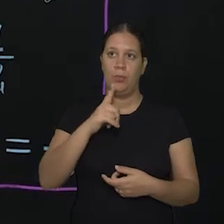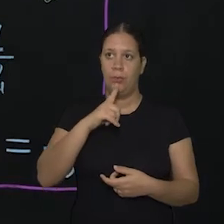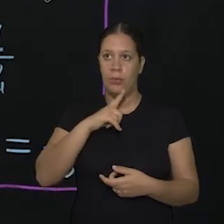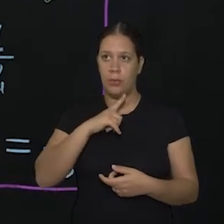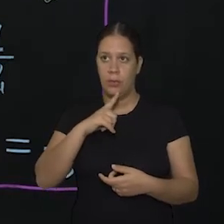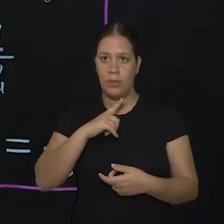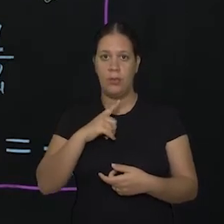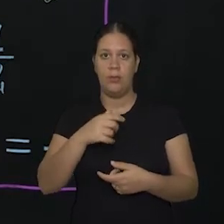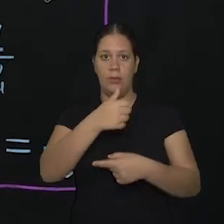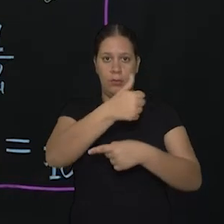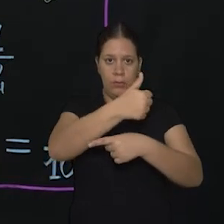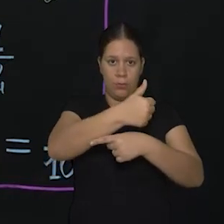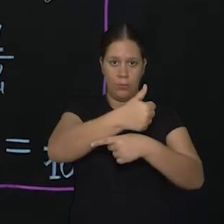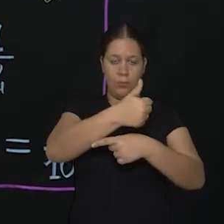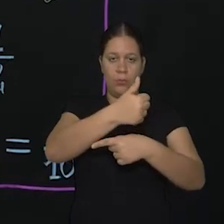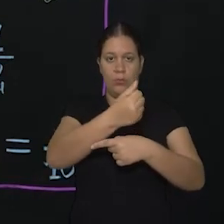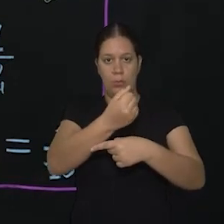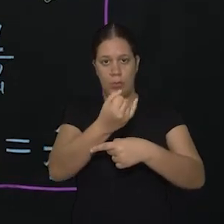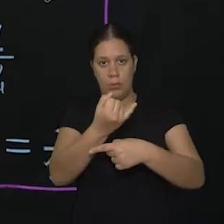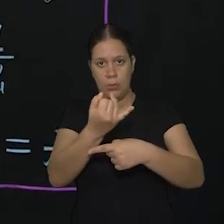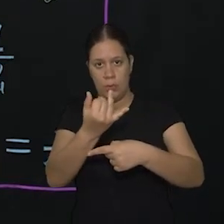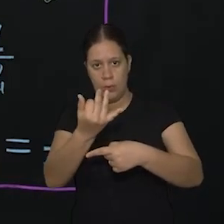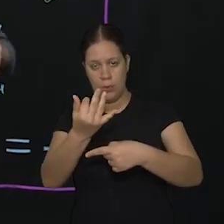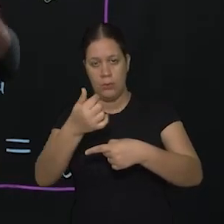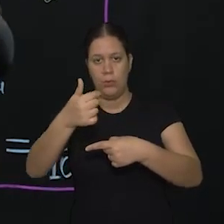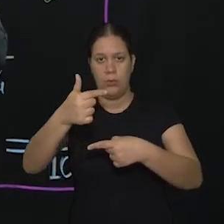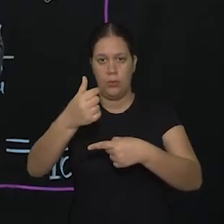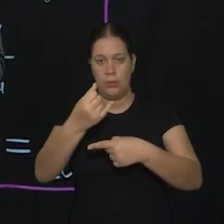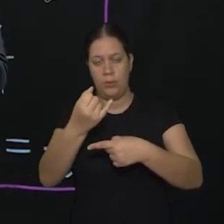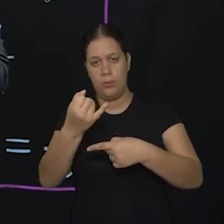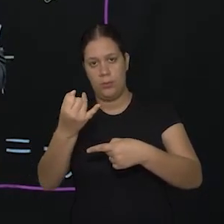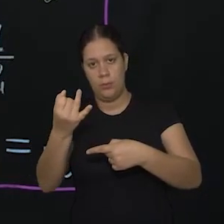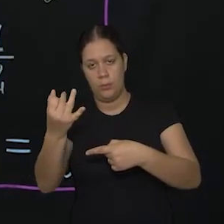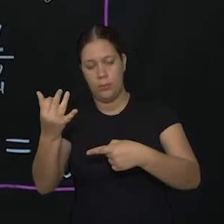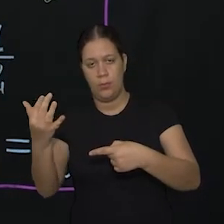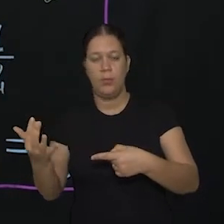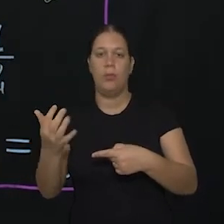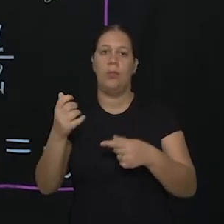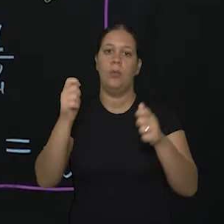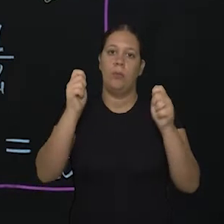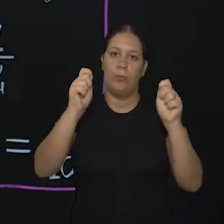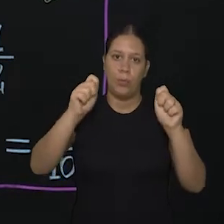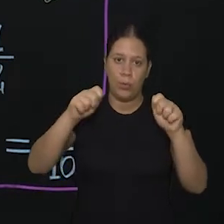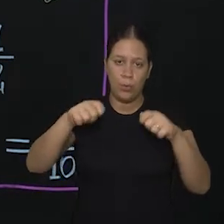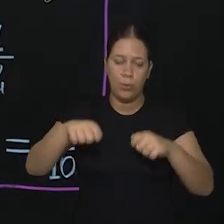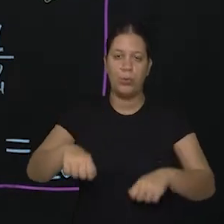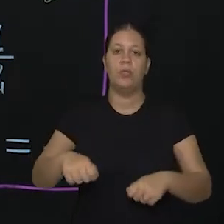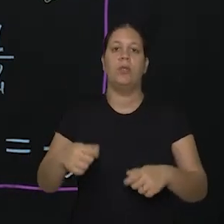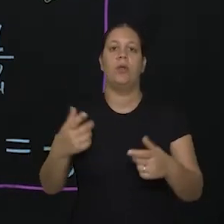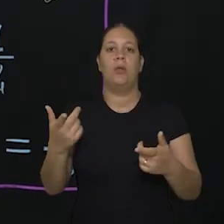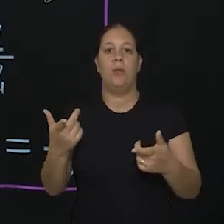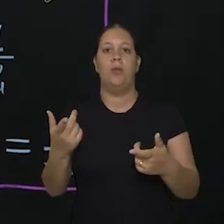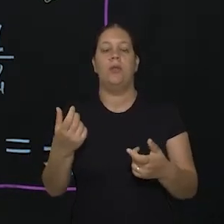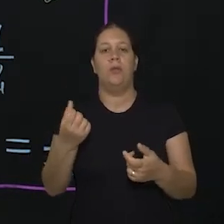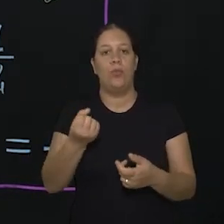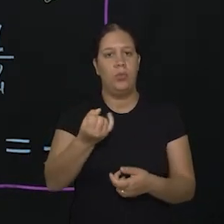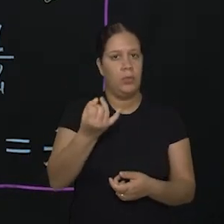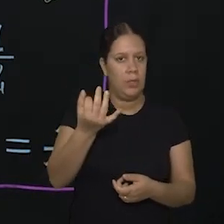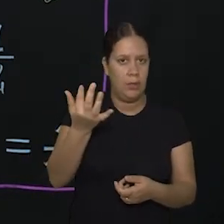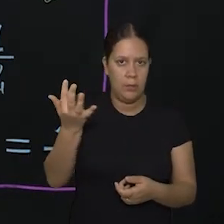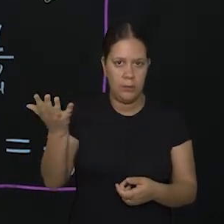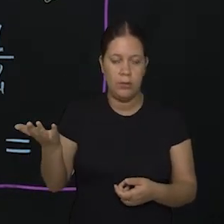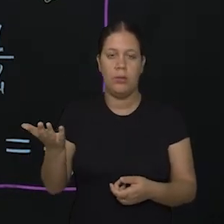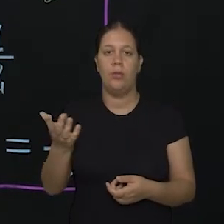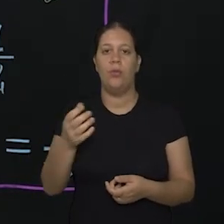entre o número 1 e o número 2 existem infinitas frações que podem representar